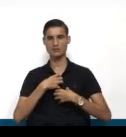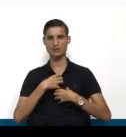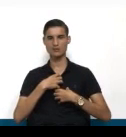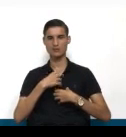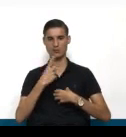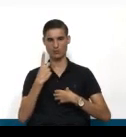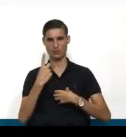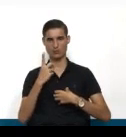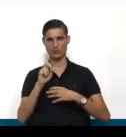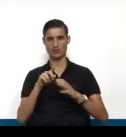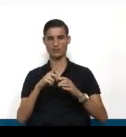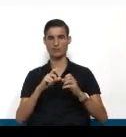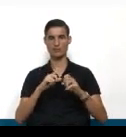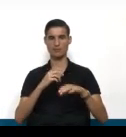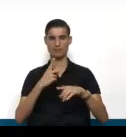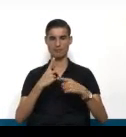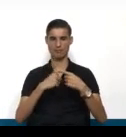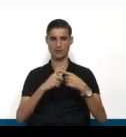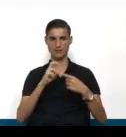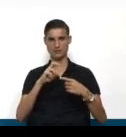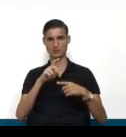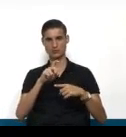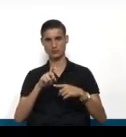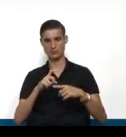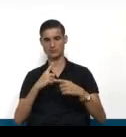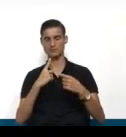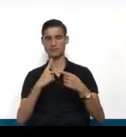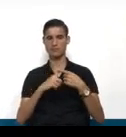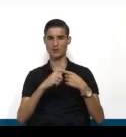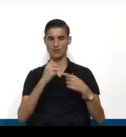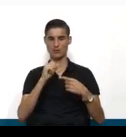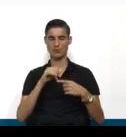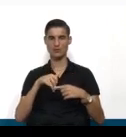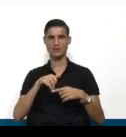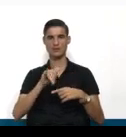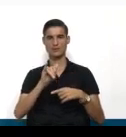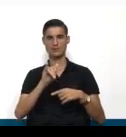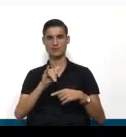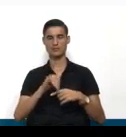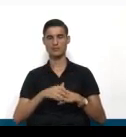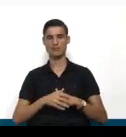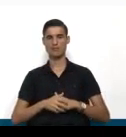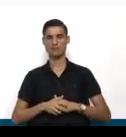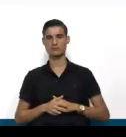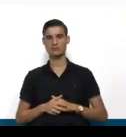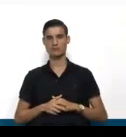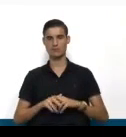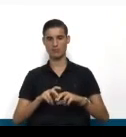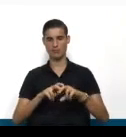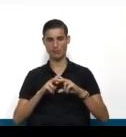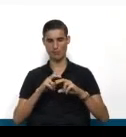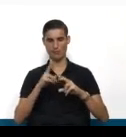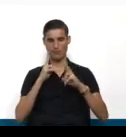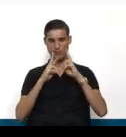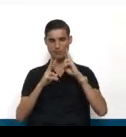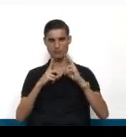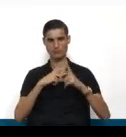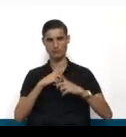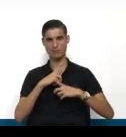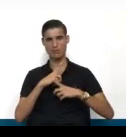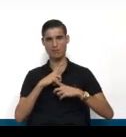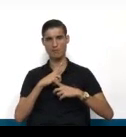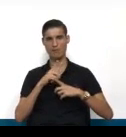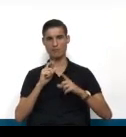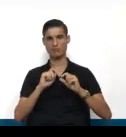vai ser 1 mais 5x mais 8y, tá? Então, nós vamos considerar essa função e